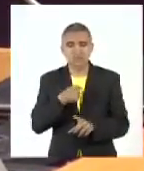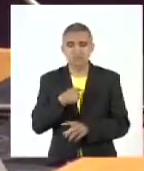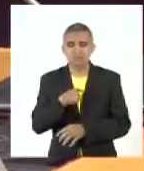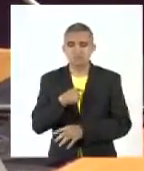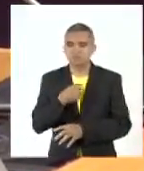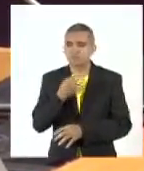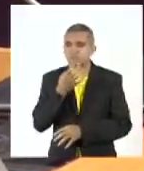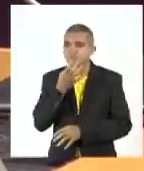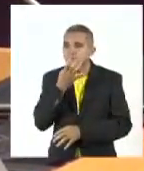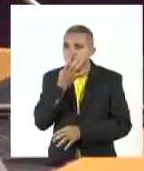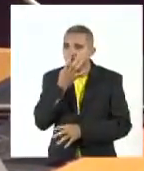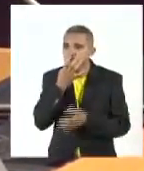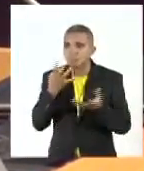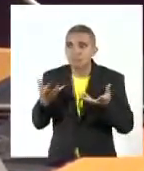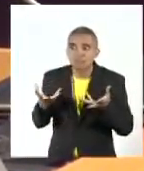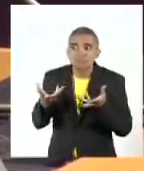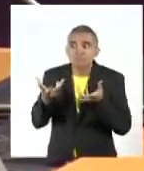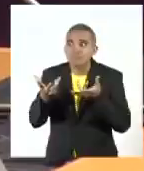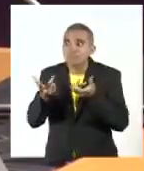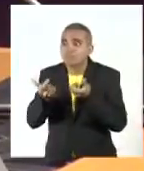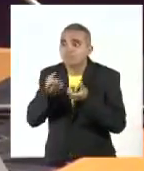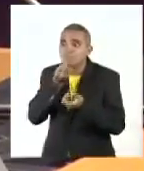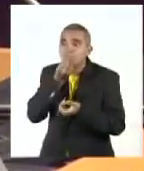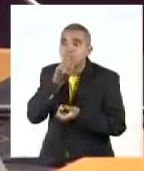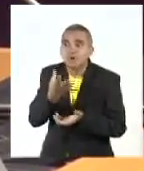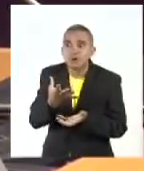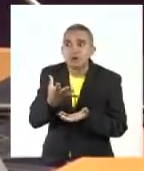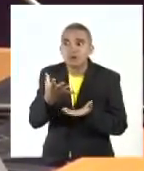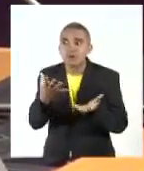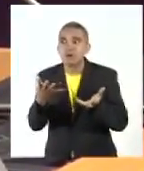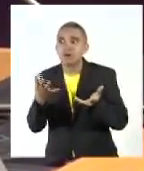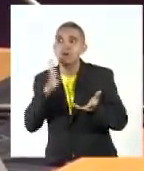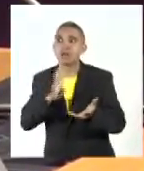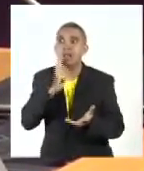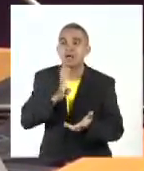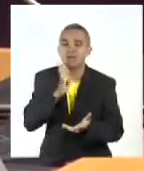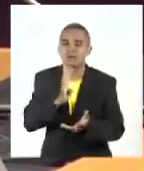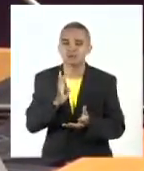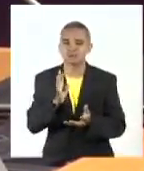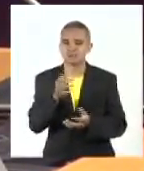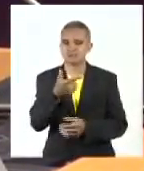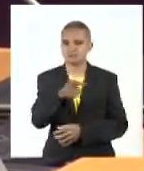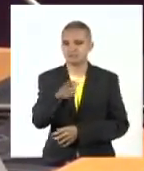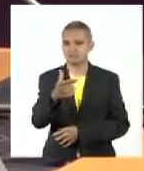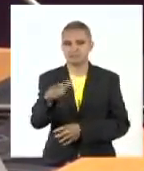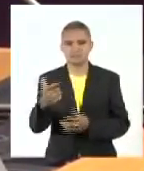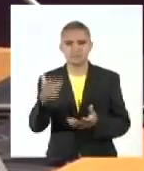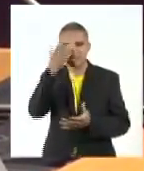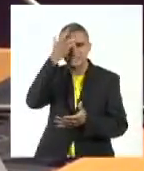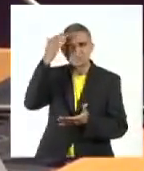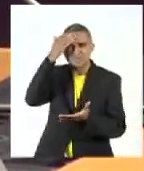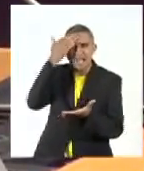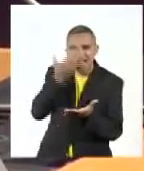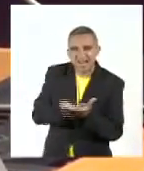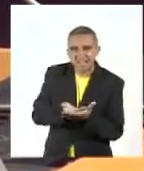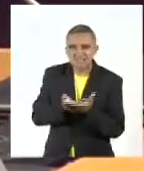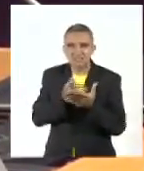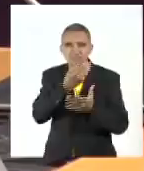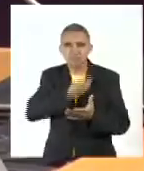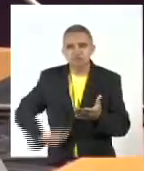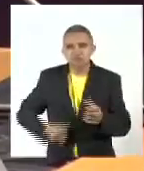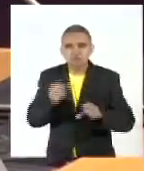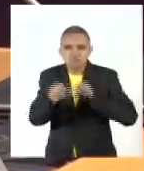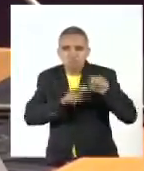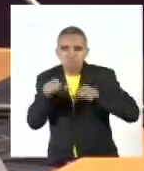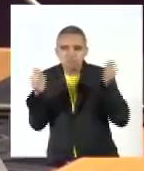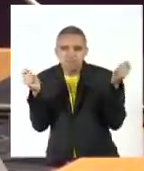os olhos da população, que enche os olhos dos eleitores, daquelas pessoas que acreditaram nesse tal governo da mudança, um